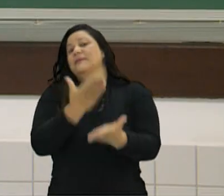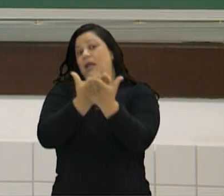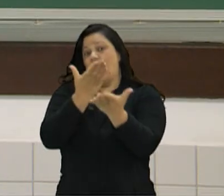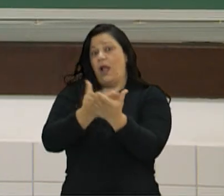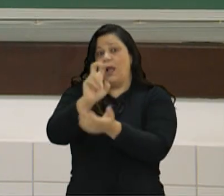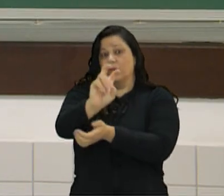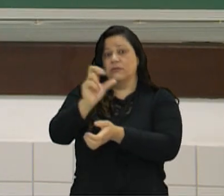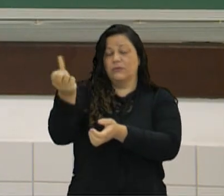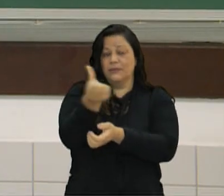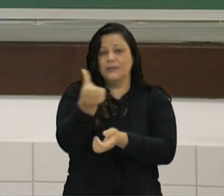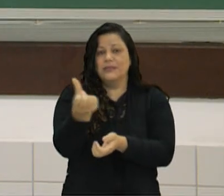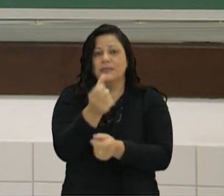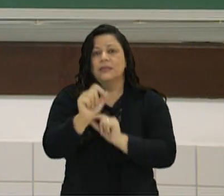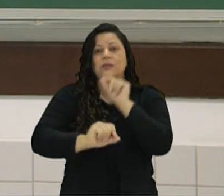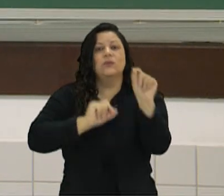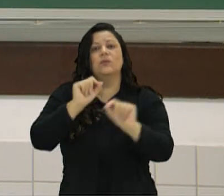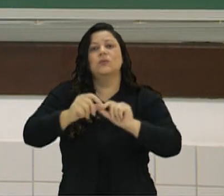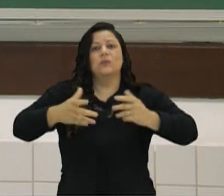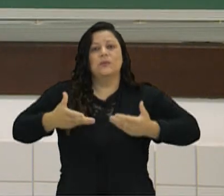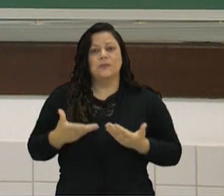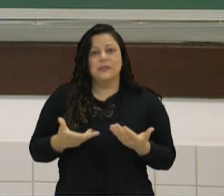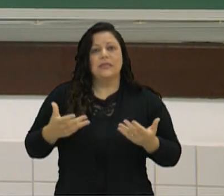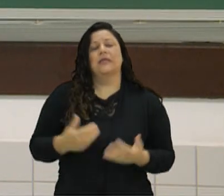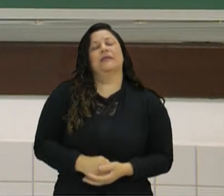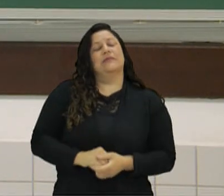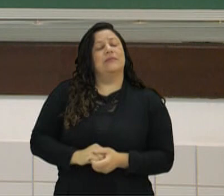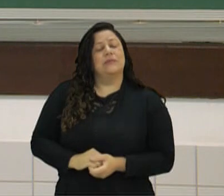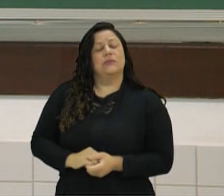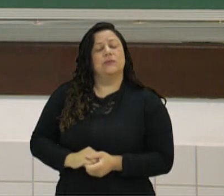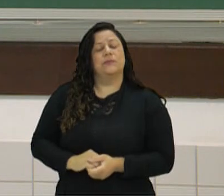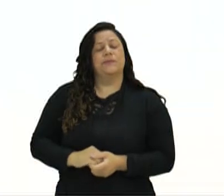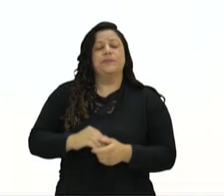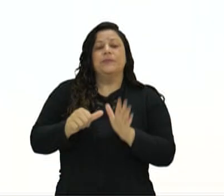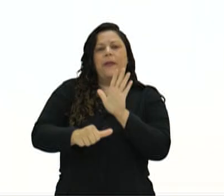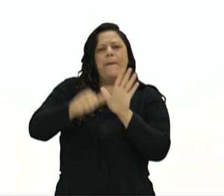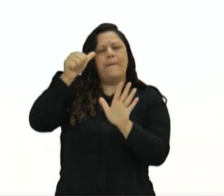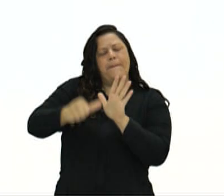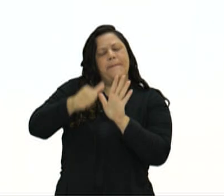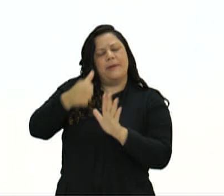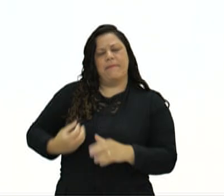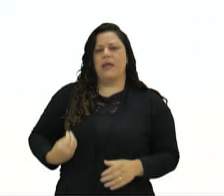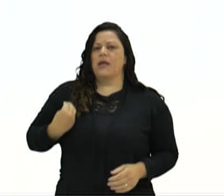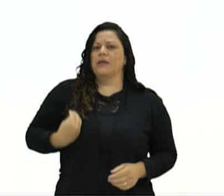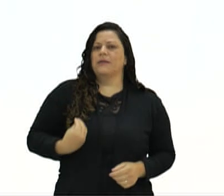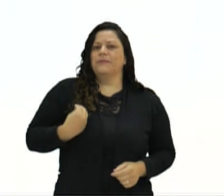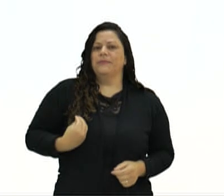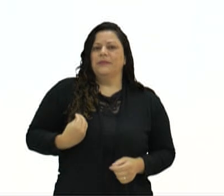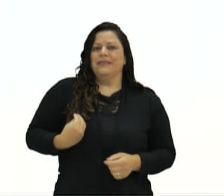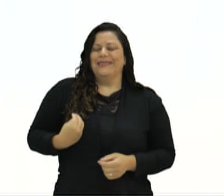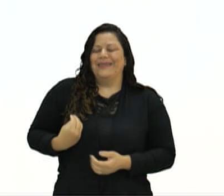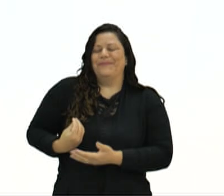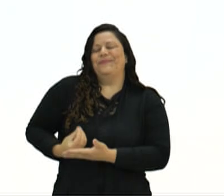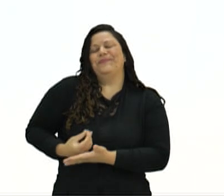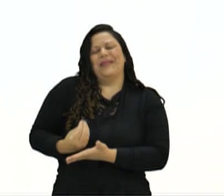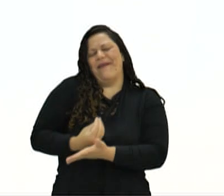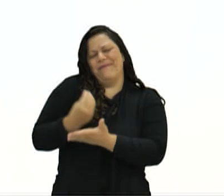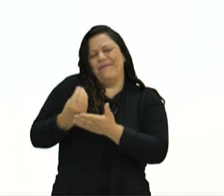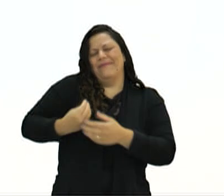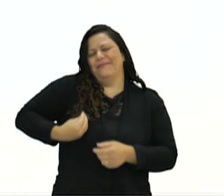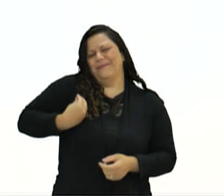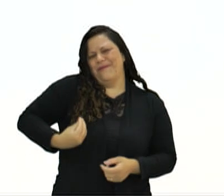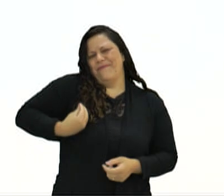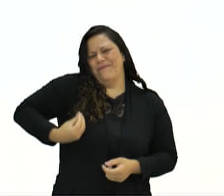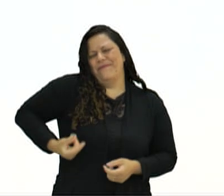que a gente fez? Primeiro, a gente conheceu a biografia desse filósofo, né? Um filósofo